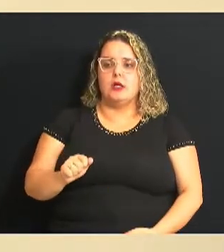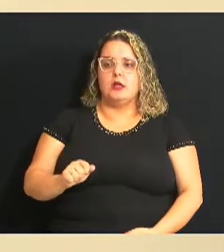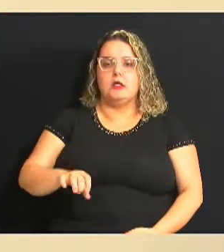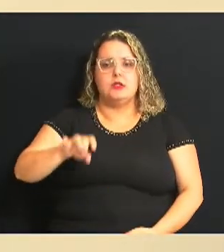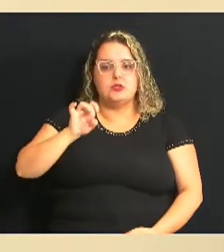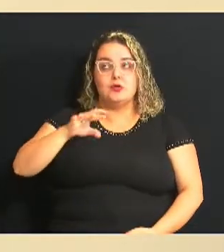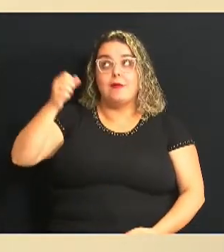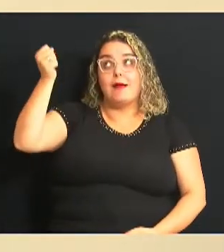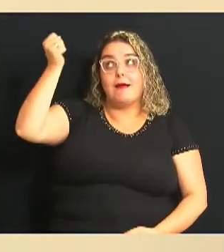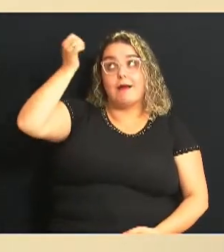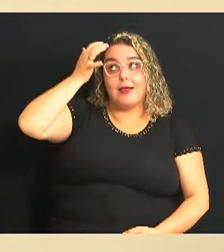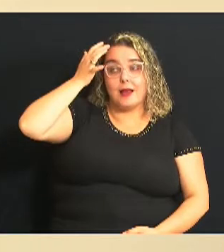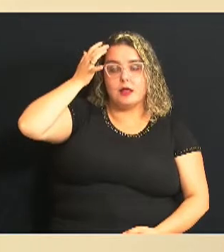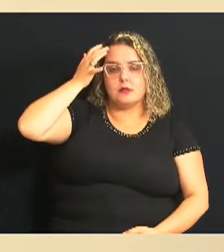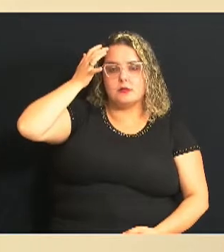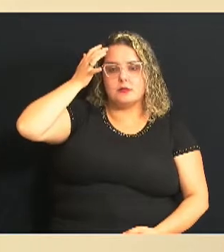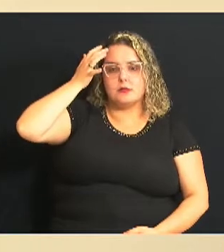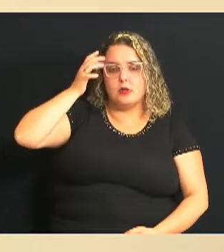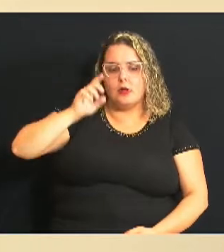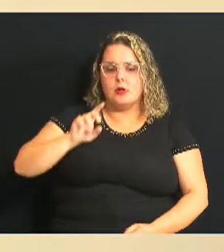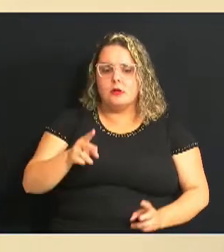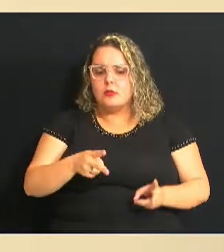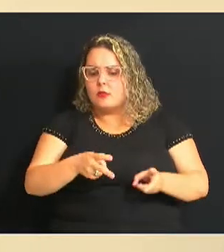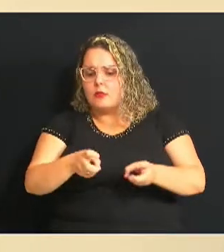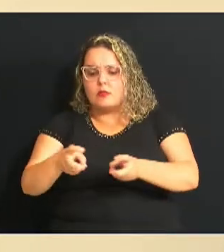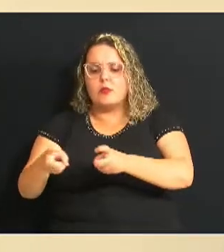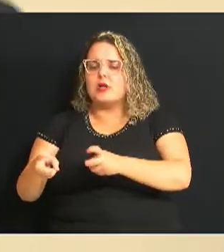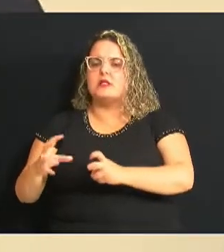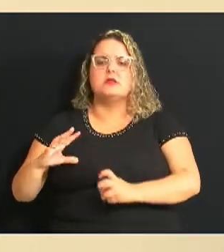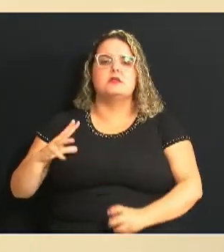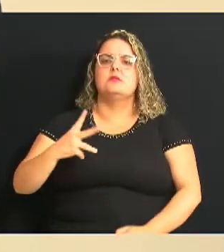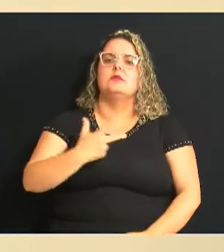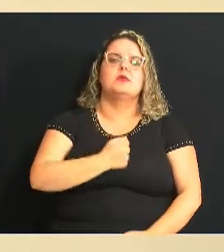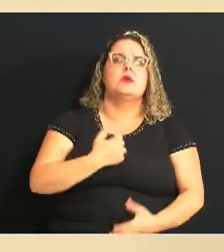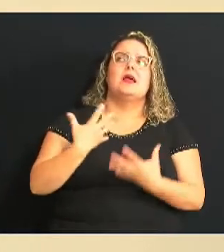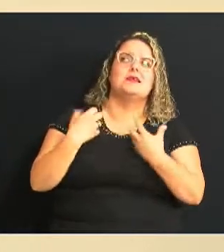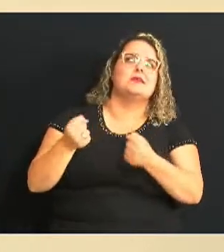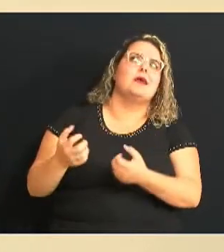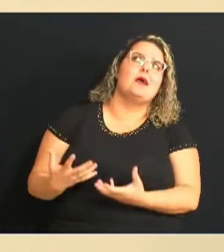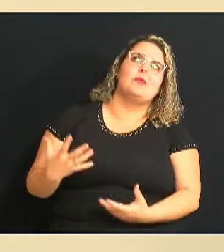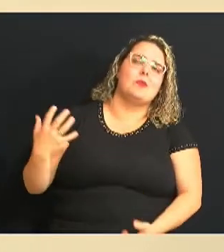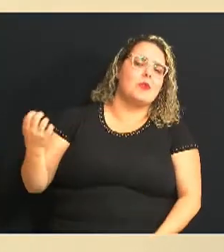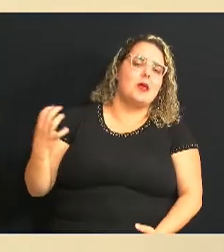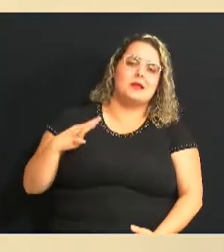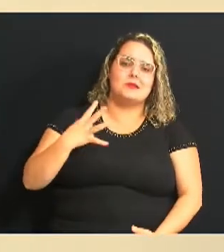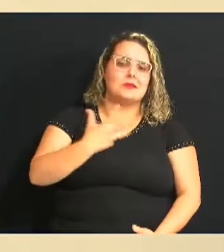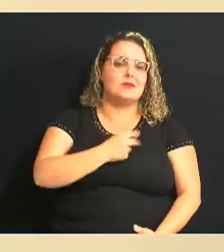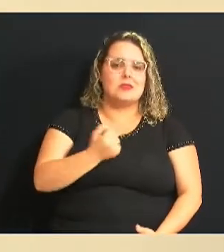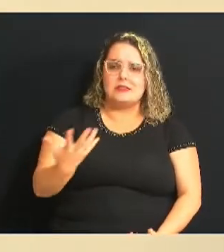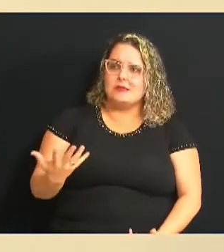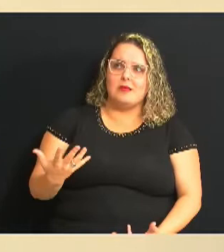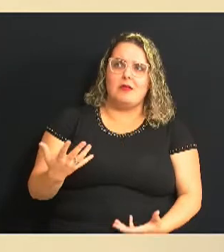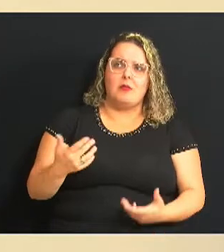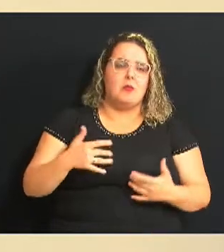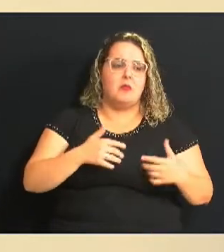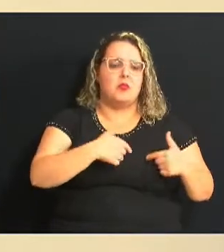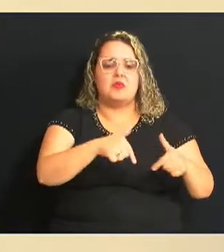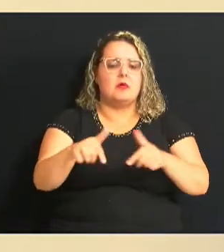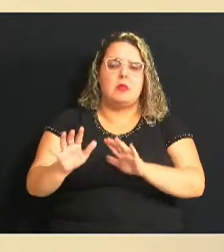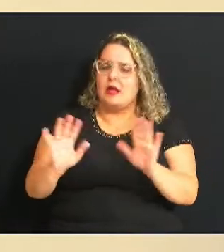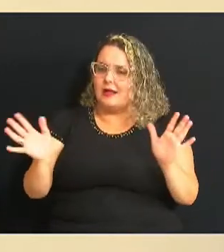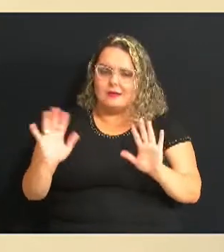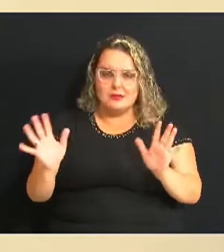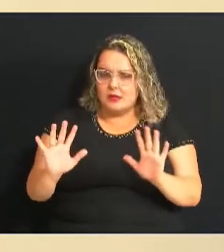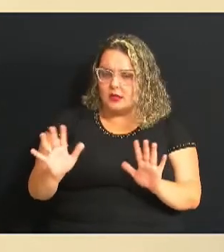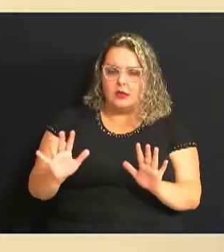graça. Não se percebe a salvação por obras, mas por um ato de amor de Deus. Porque Deus amou a humanidade